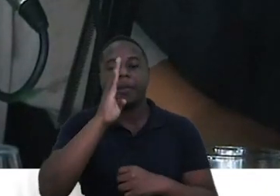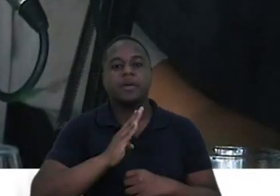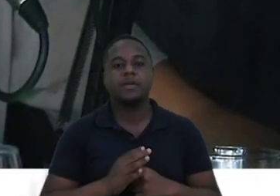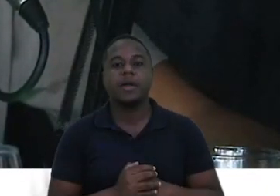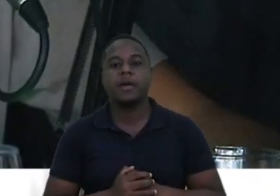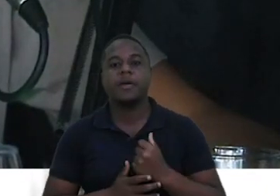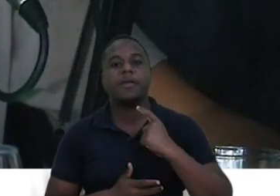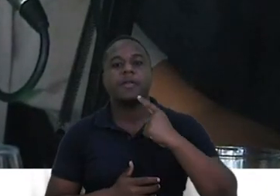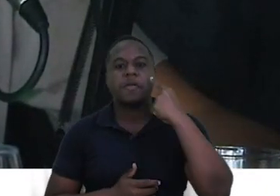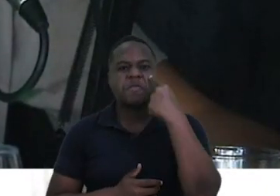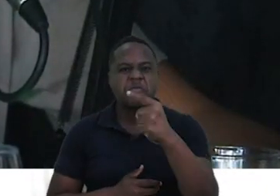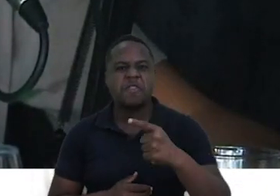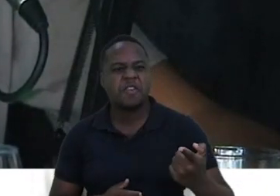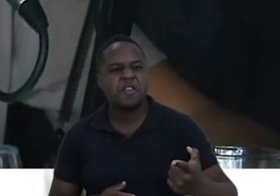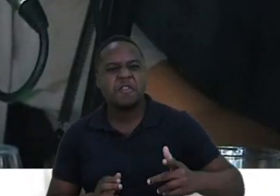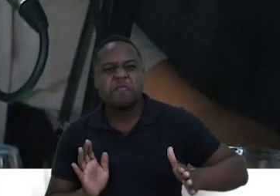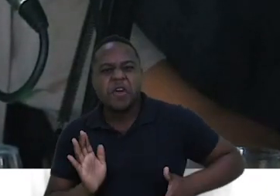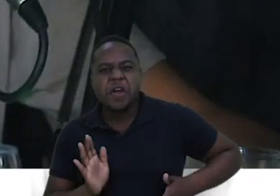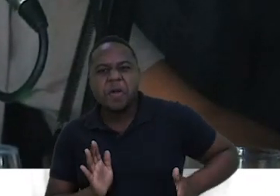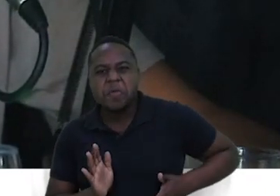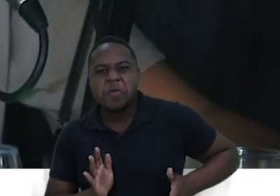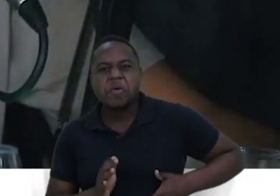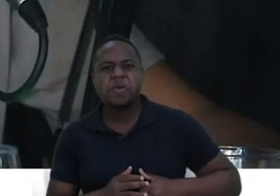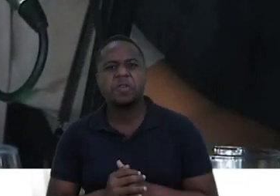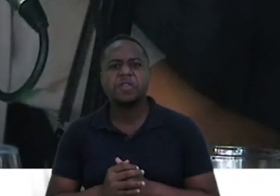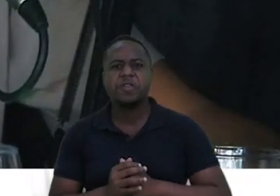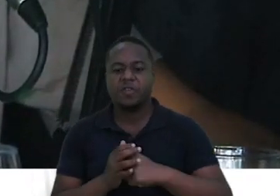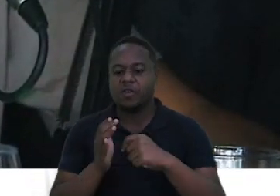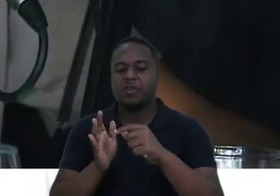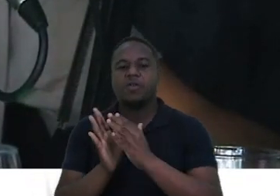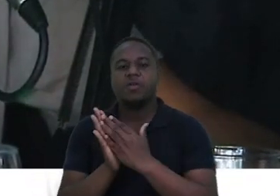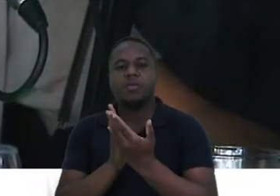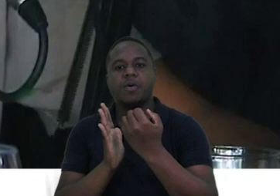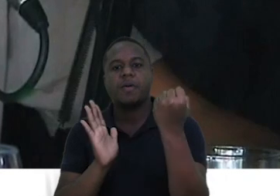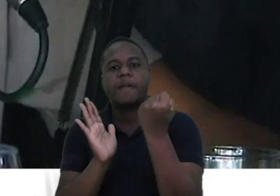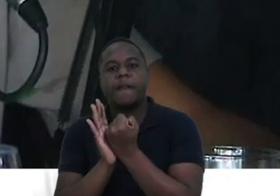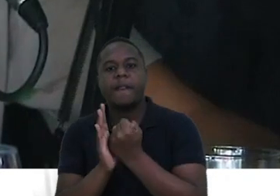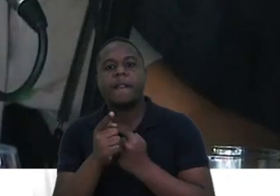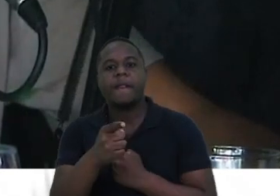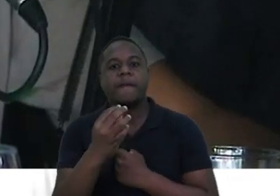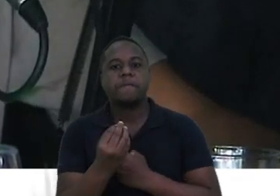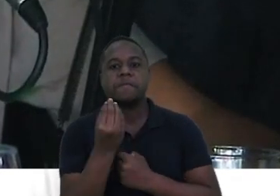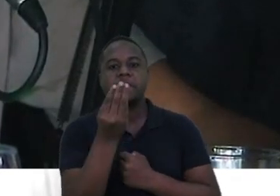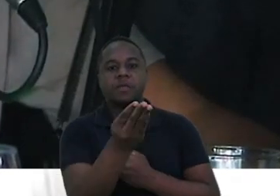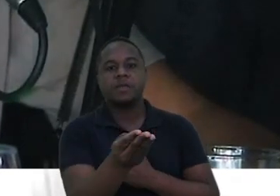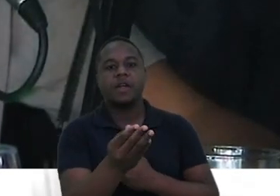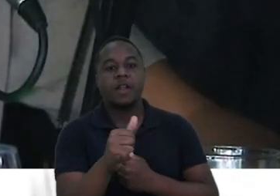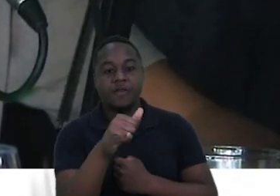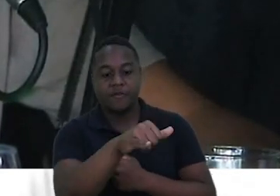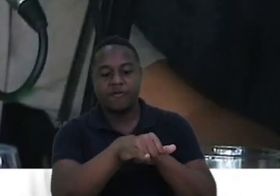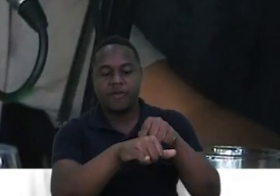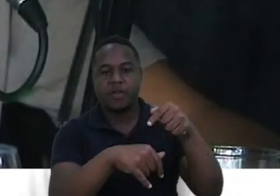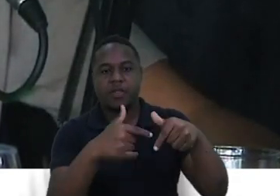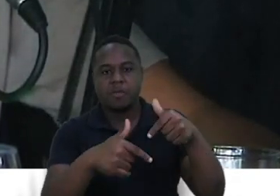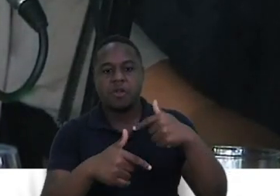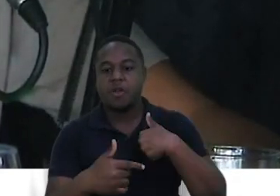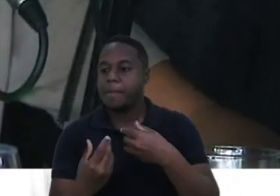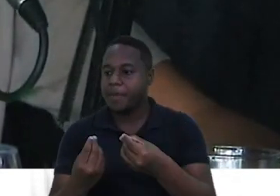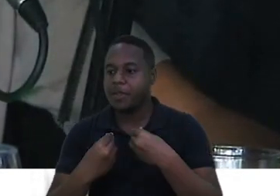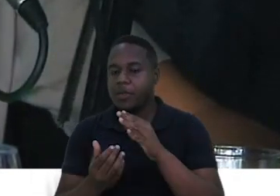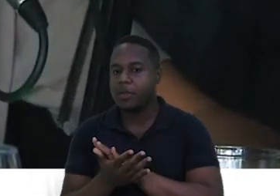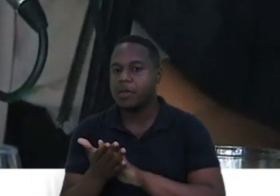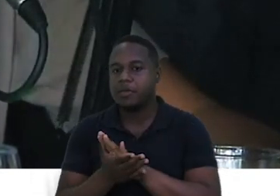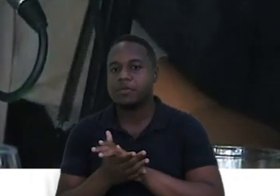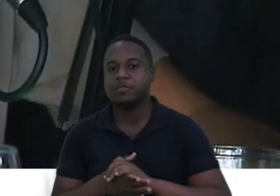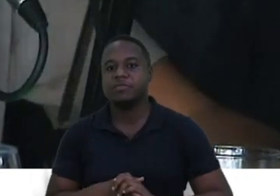como marginal mesmo, com o passaporte entregue na mão da comissária. E aí eu não